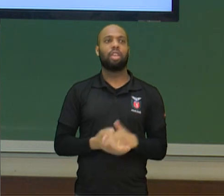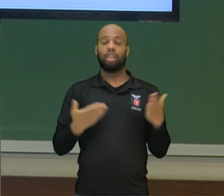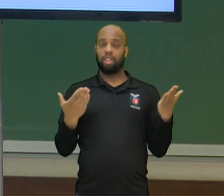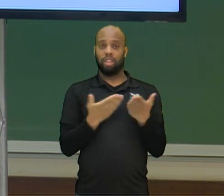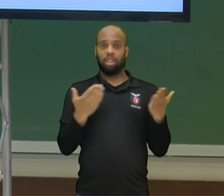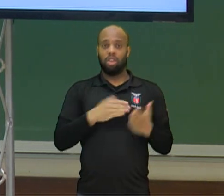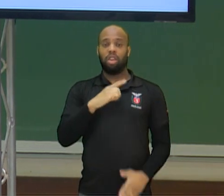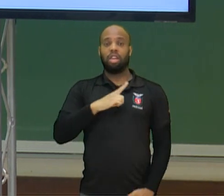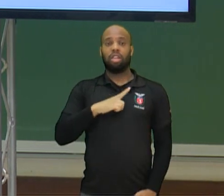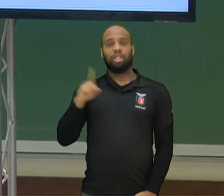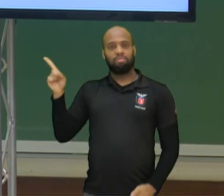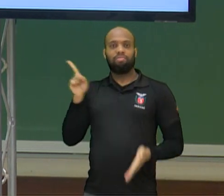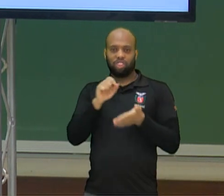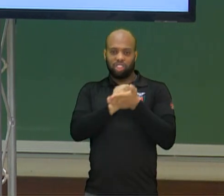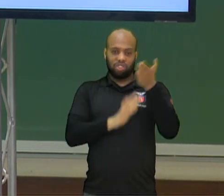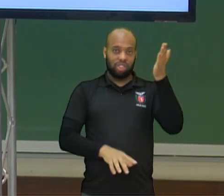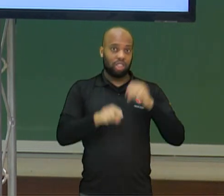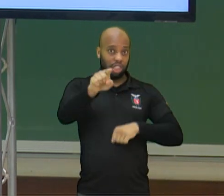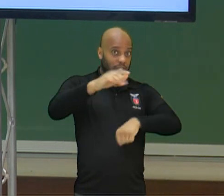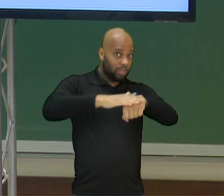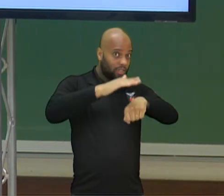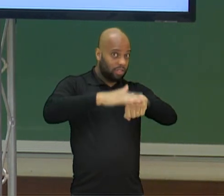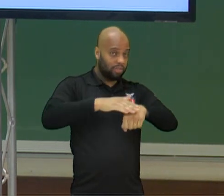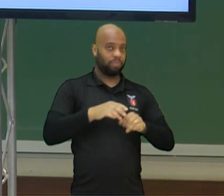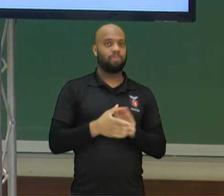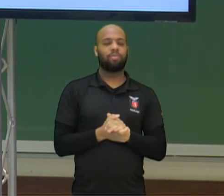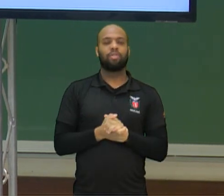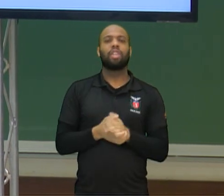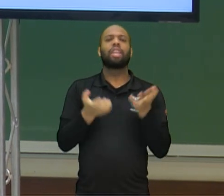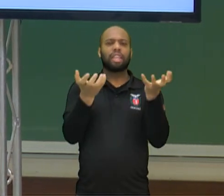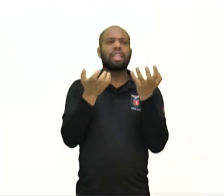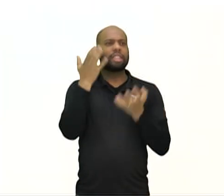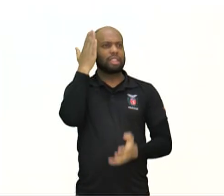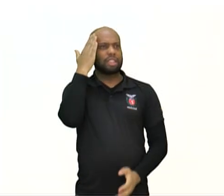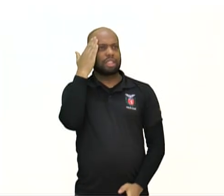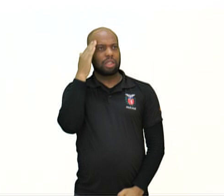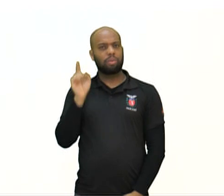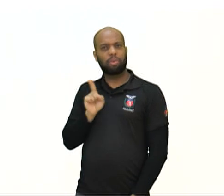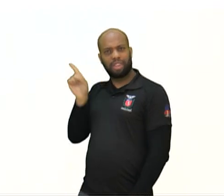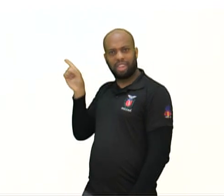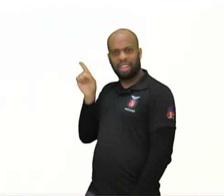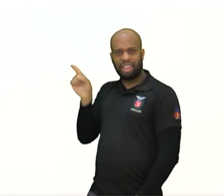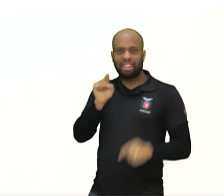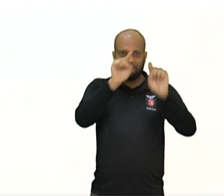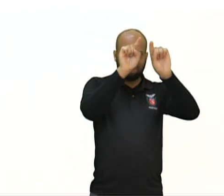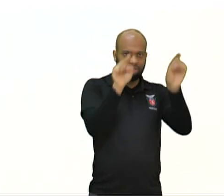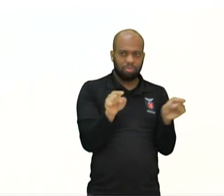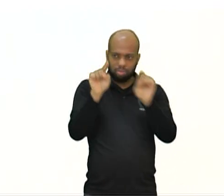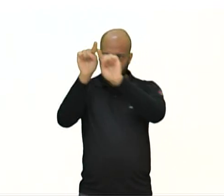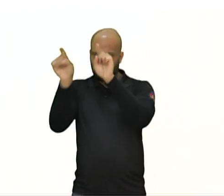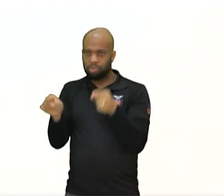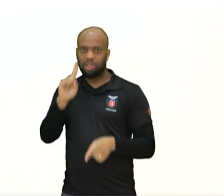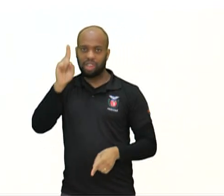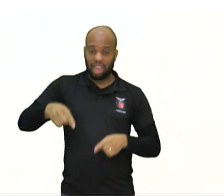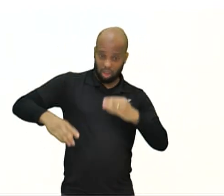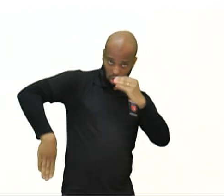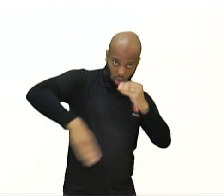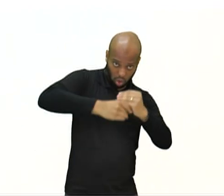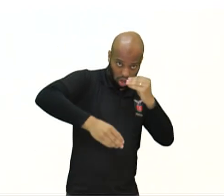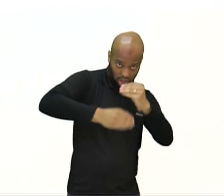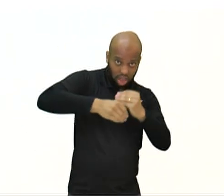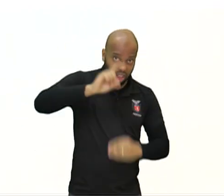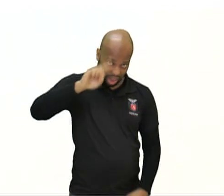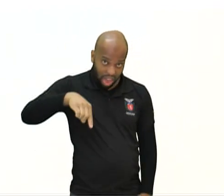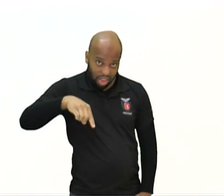Agora, tem um exercício para vocês. Eu quero saber se os binomiais a seguir são